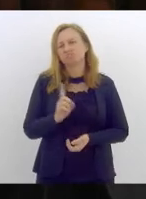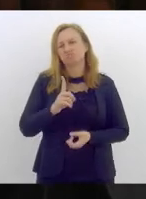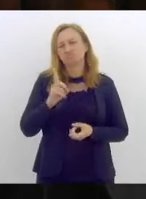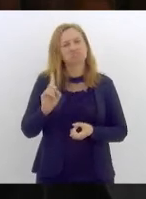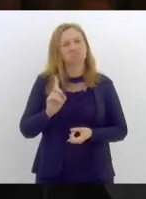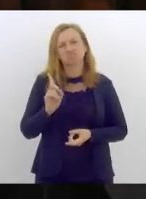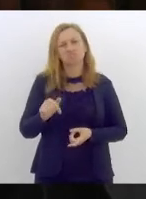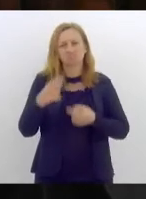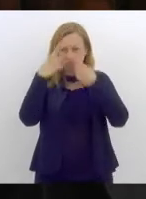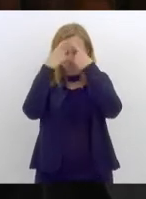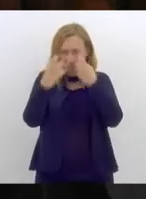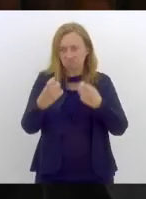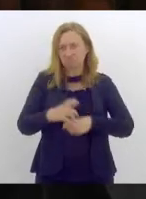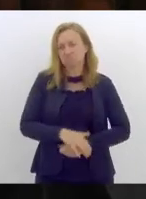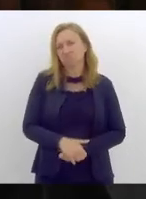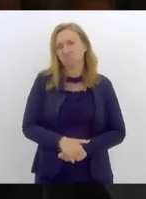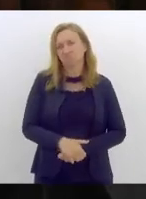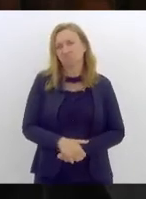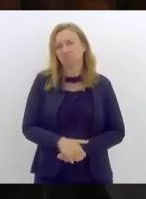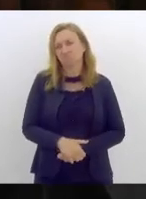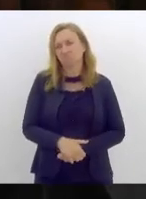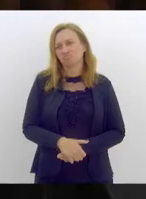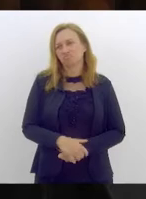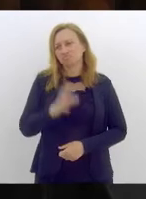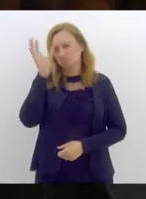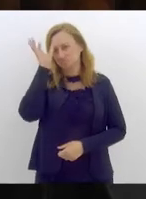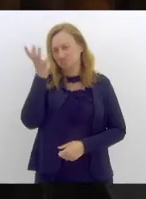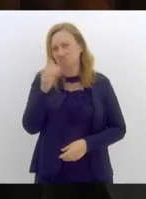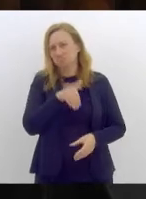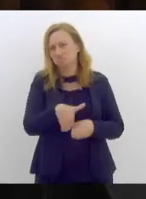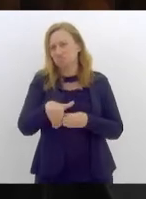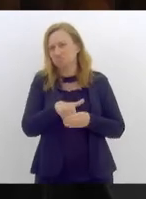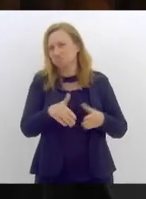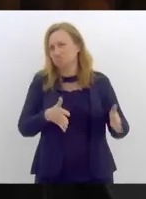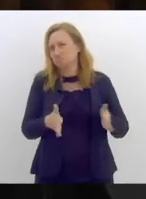violência não é resolver eleições